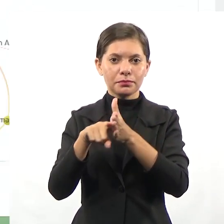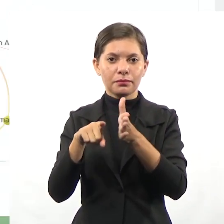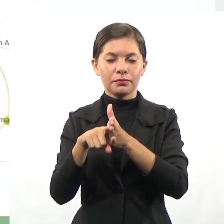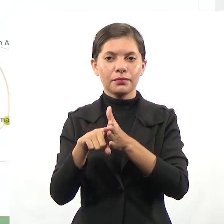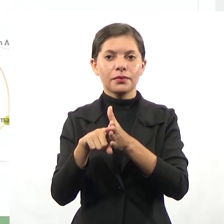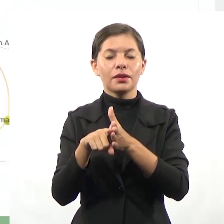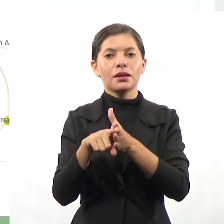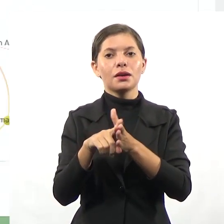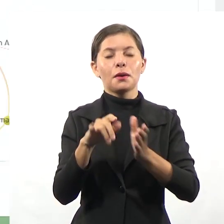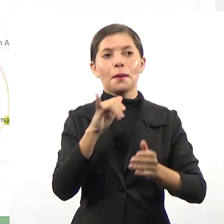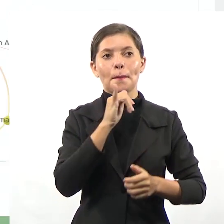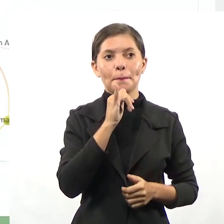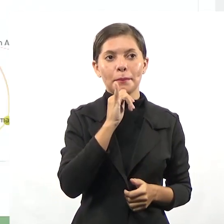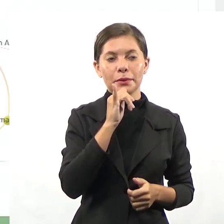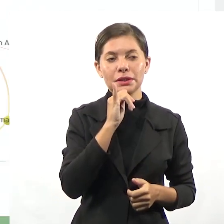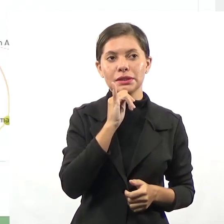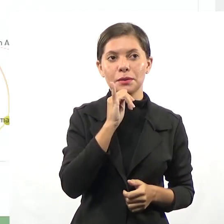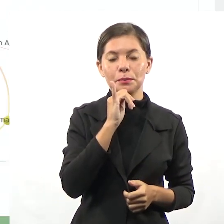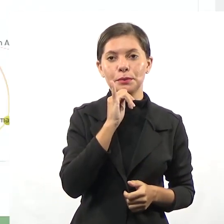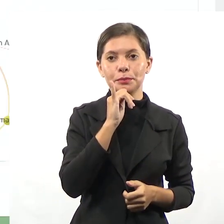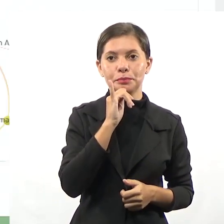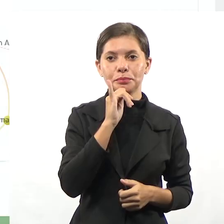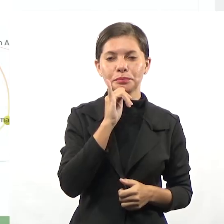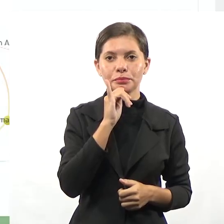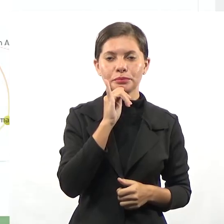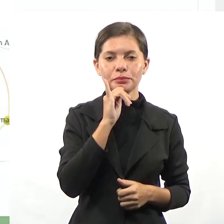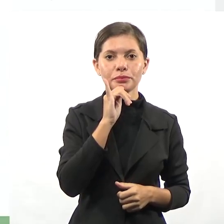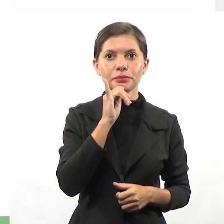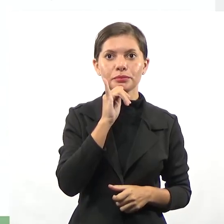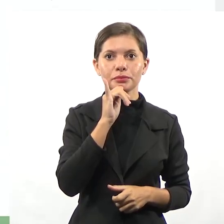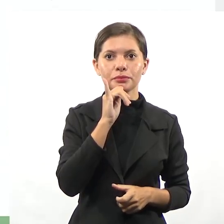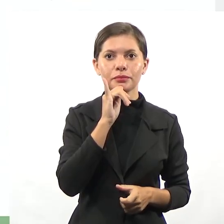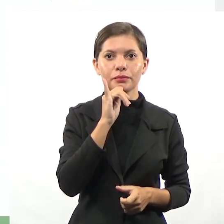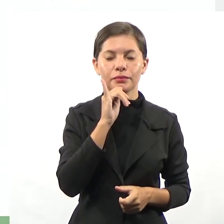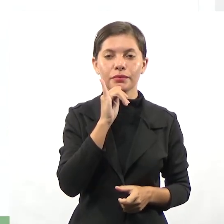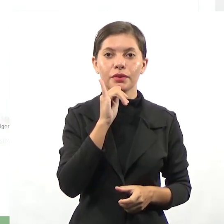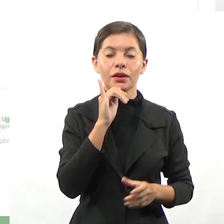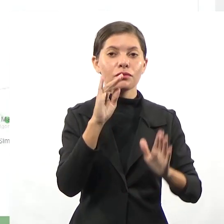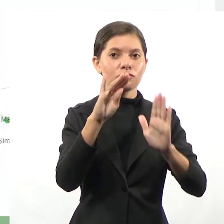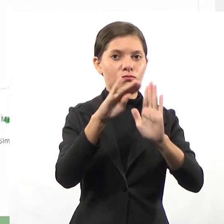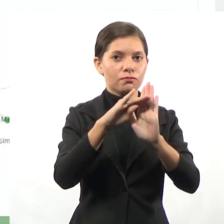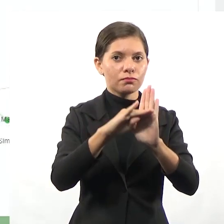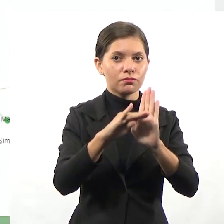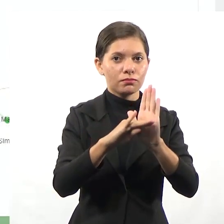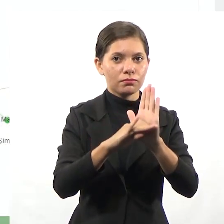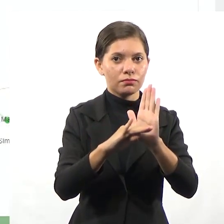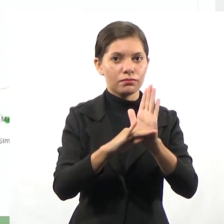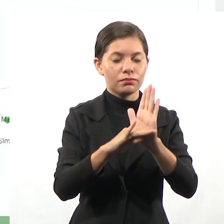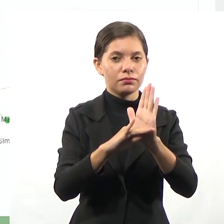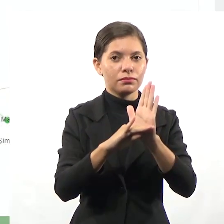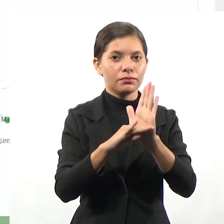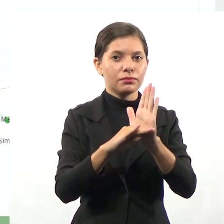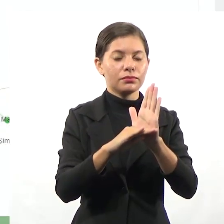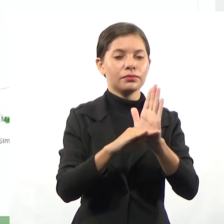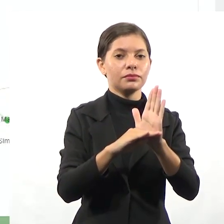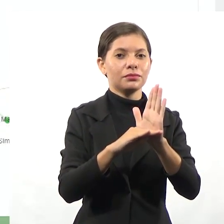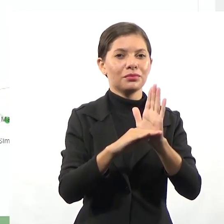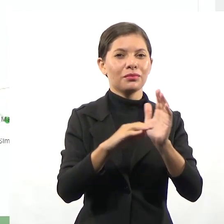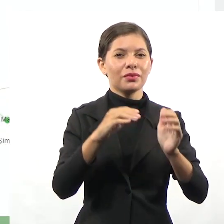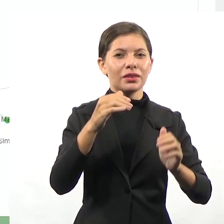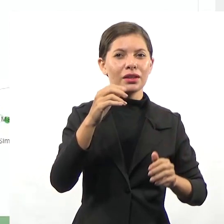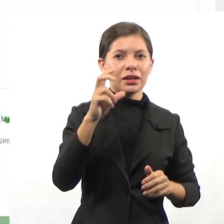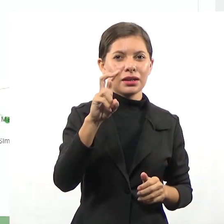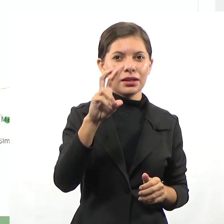Vou listar aqui os 500 editores com maior publicação, os 500 autores, e eu